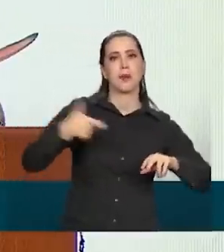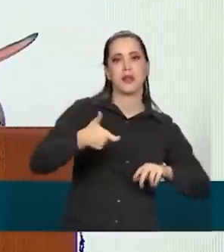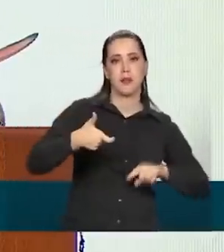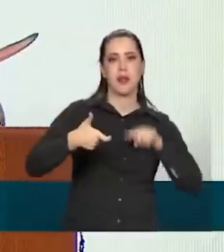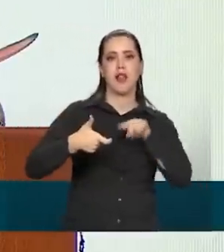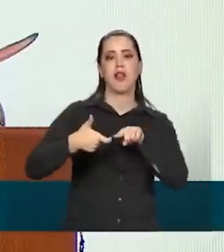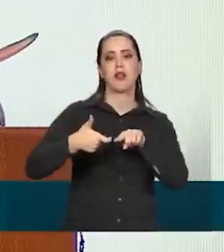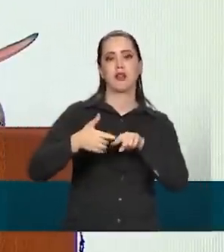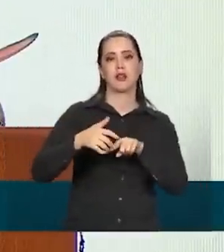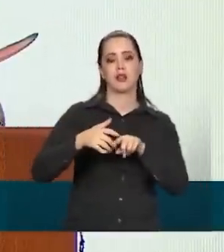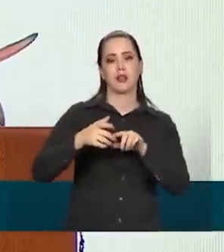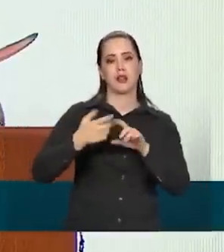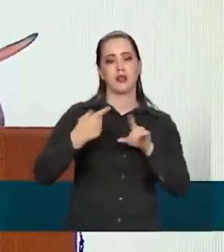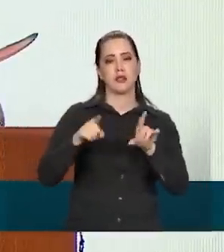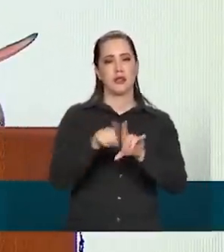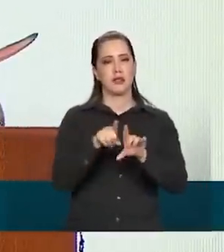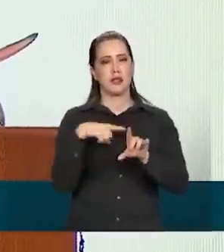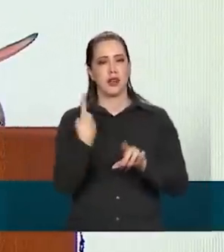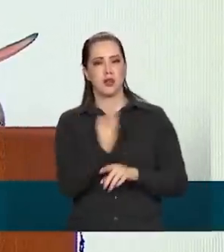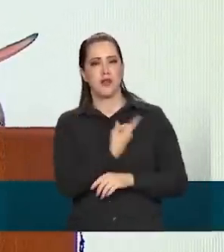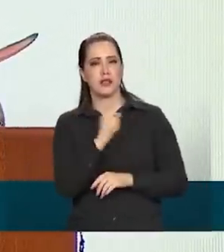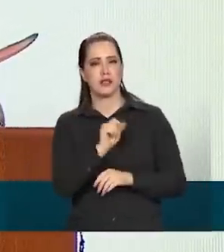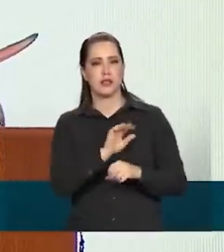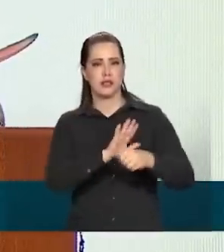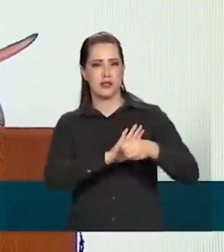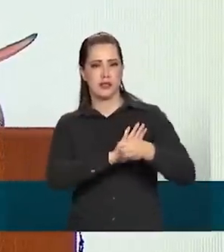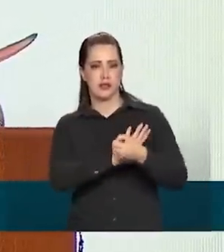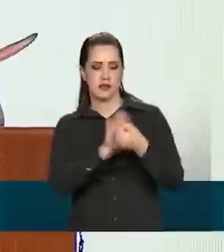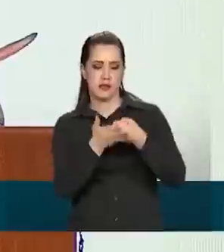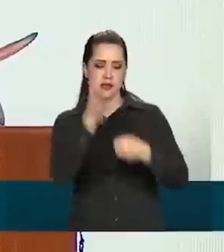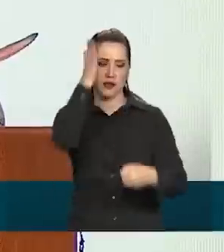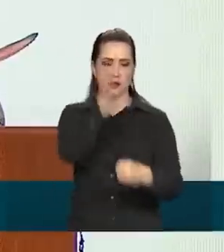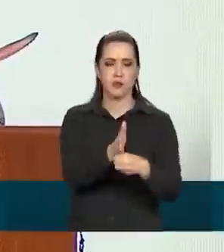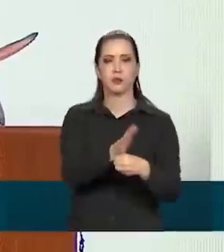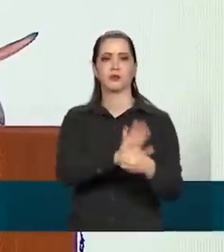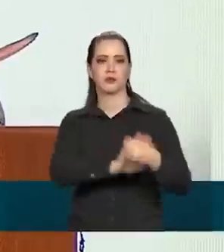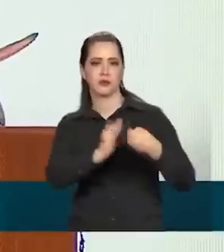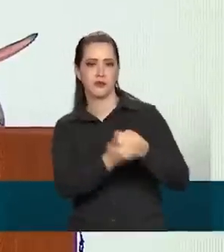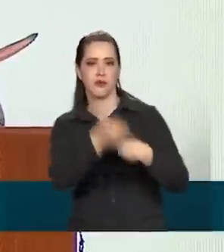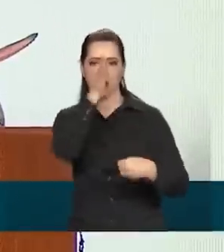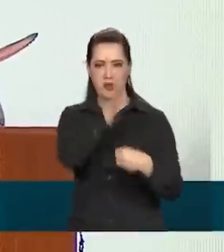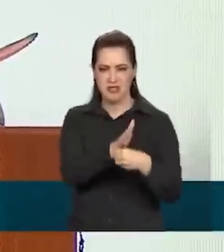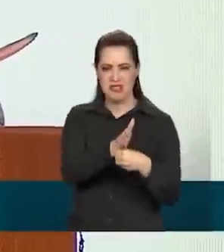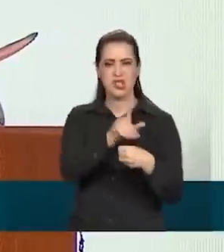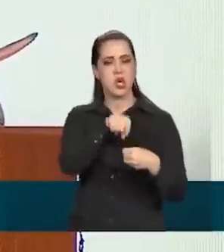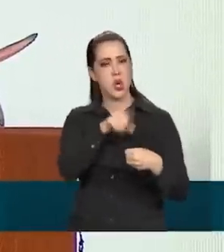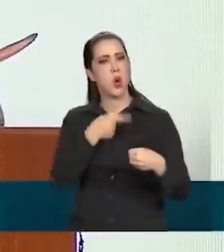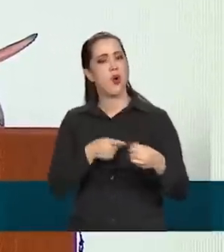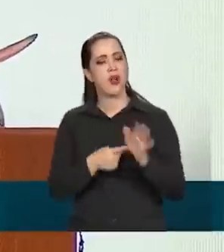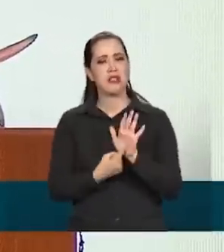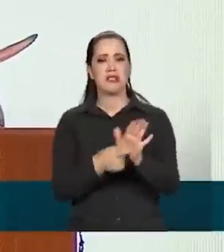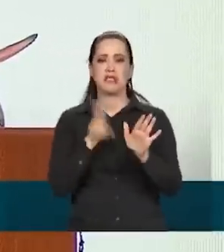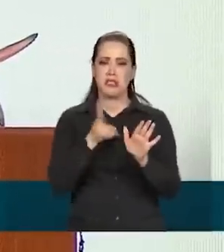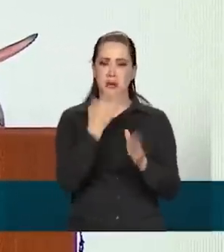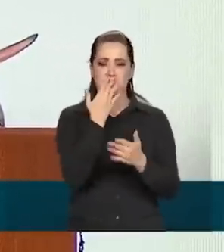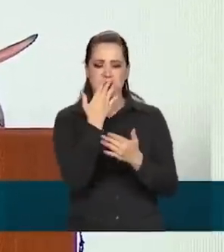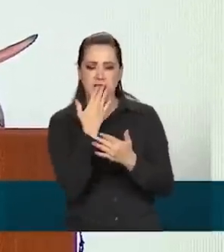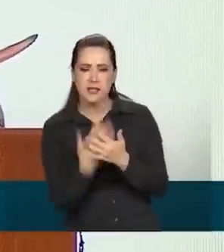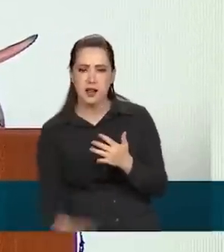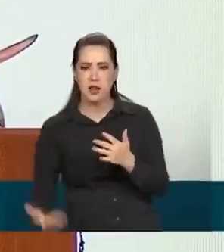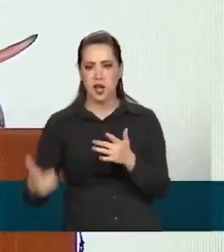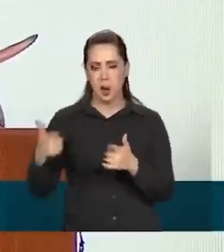fascismo, que imperou no Brasil nos últimos anos, derramando sem pudor muito sangue